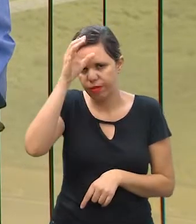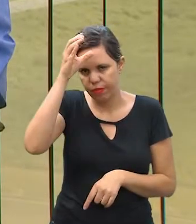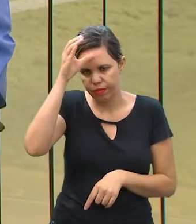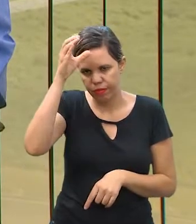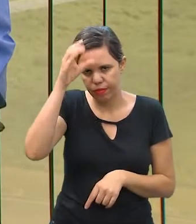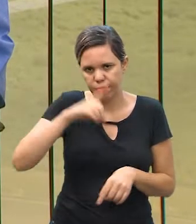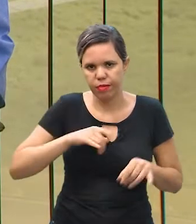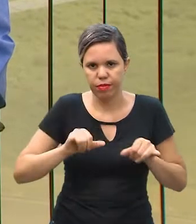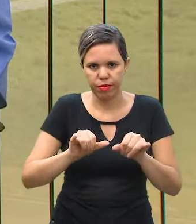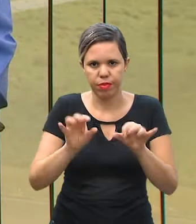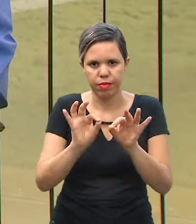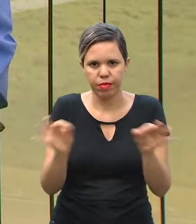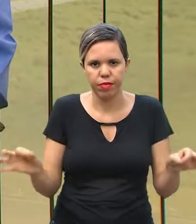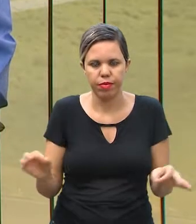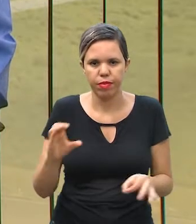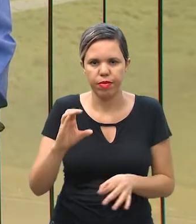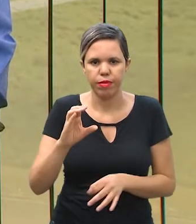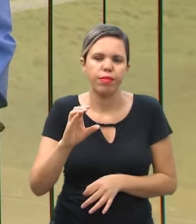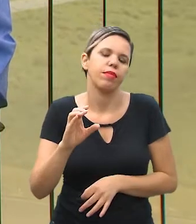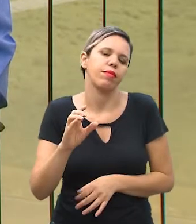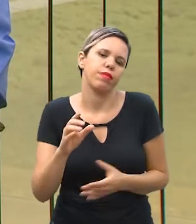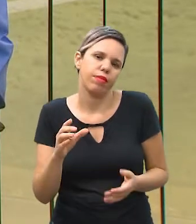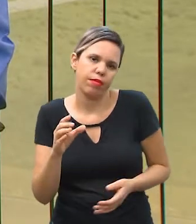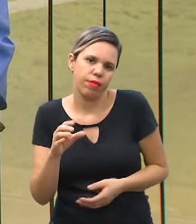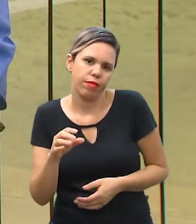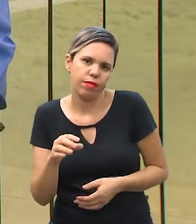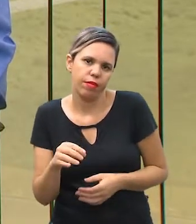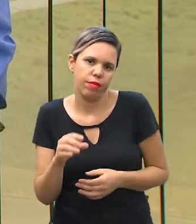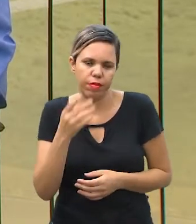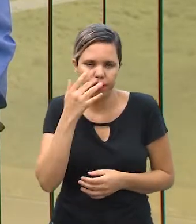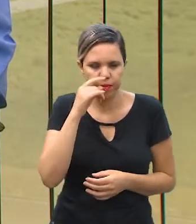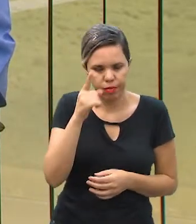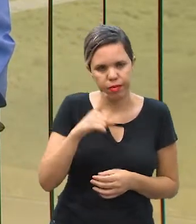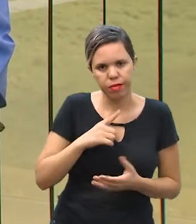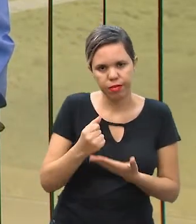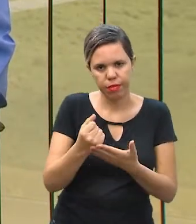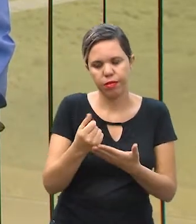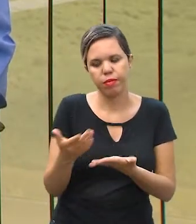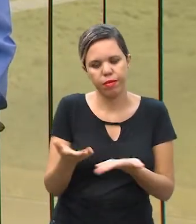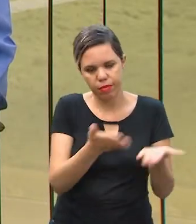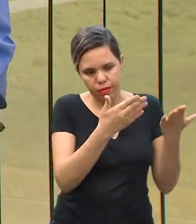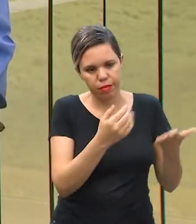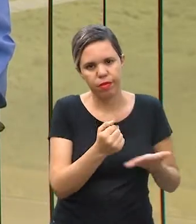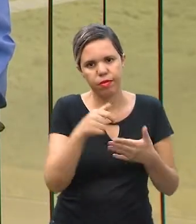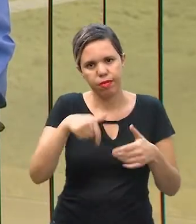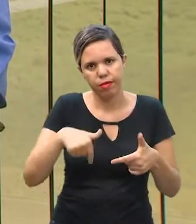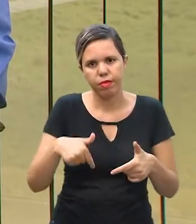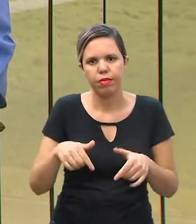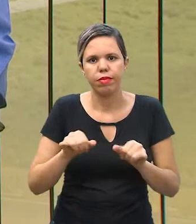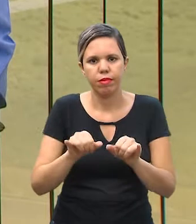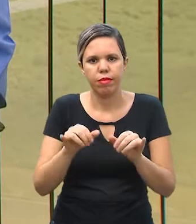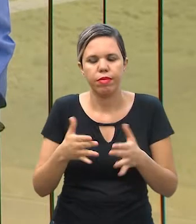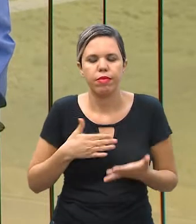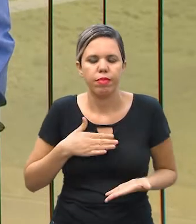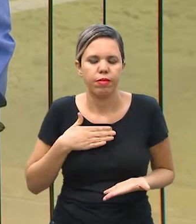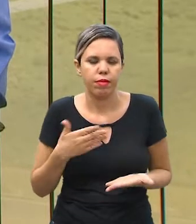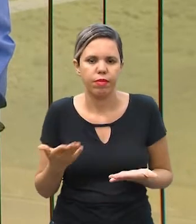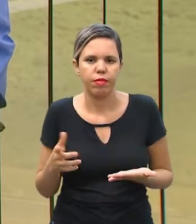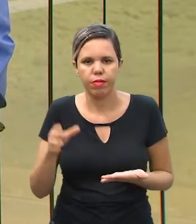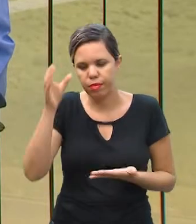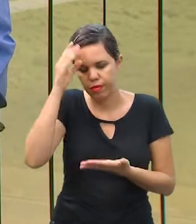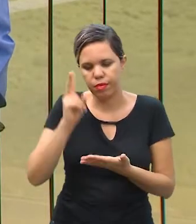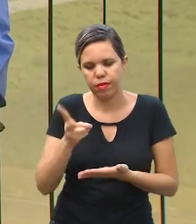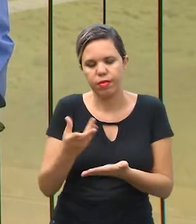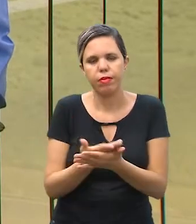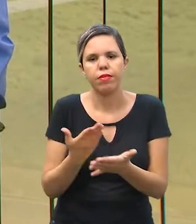ali no Jardim Campos Elíseos e disse, olha, eu preciso de um moleque lá para me ajudar e tal. Então você vai, você me ajuda lá na mercearia e continua